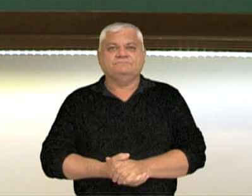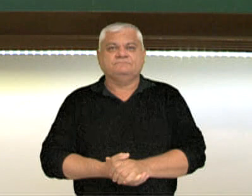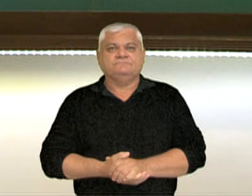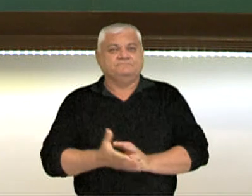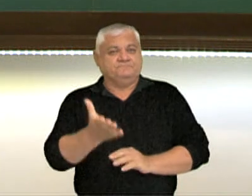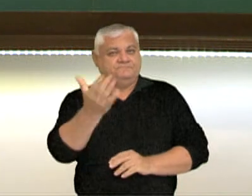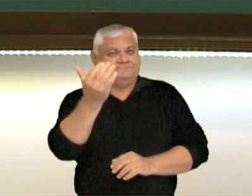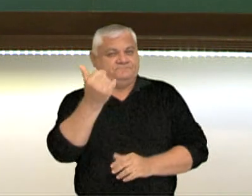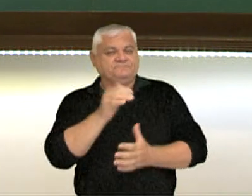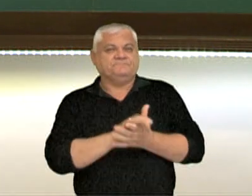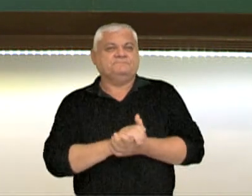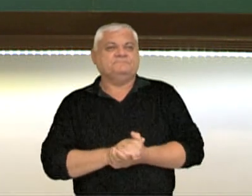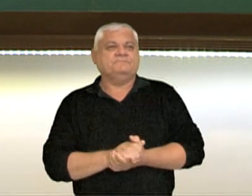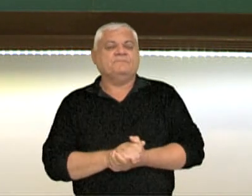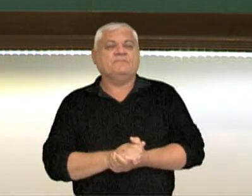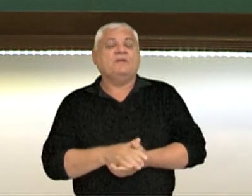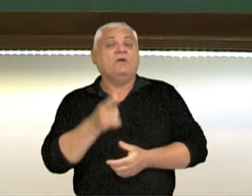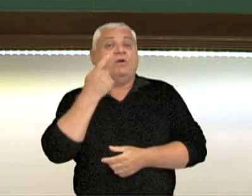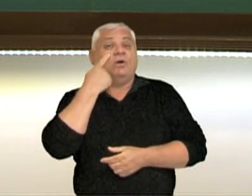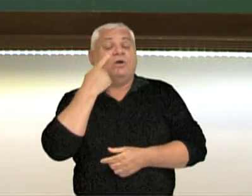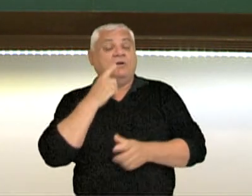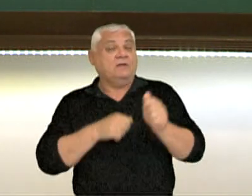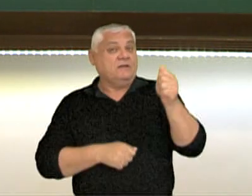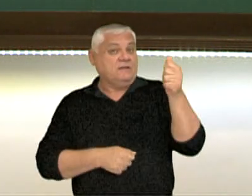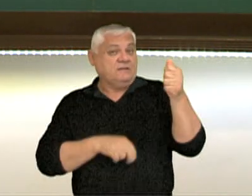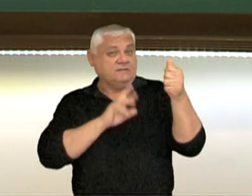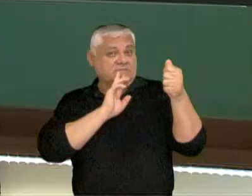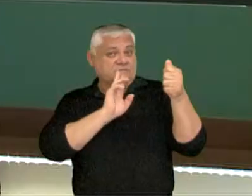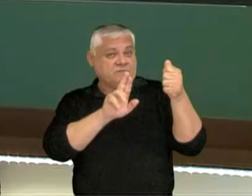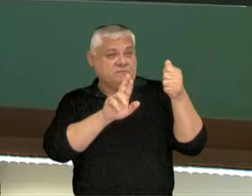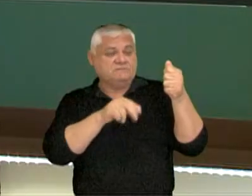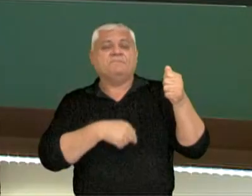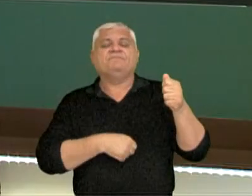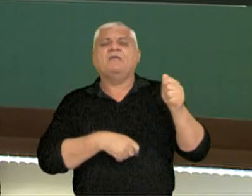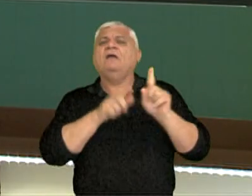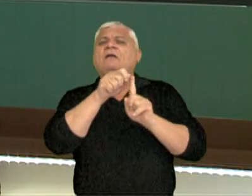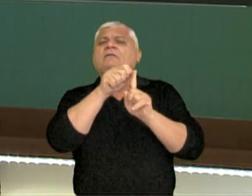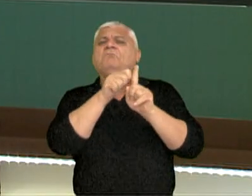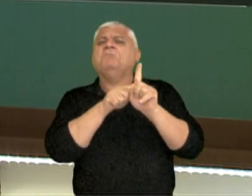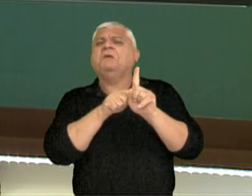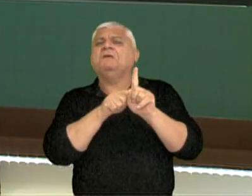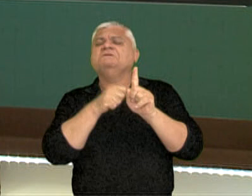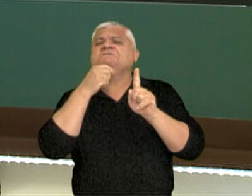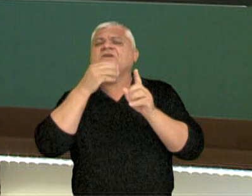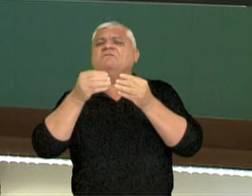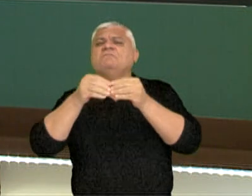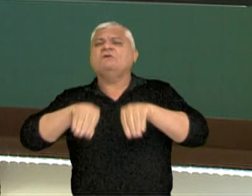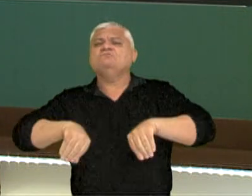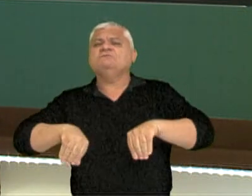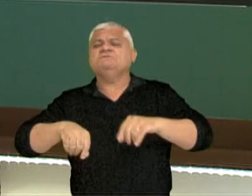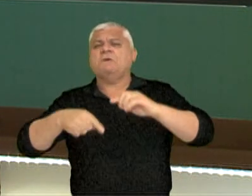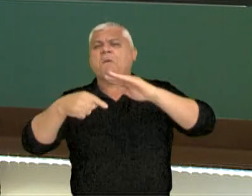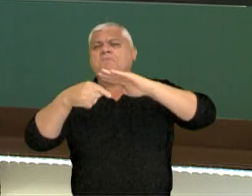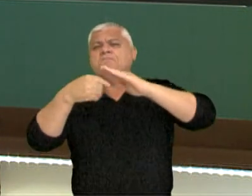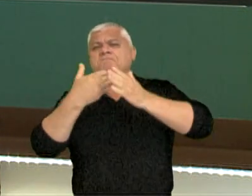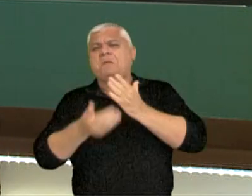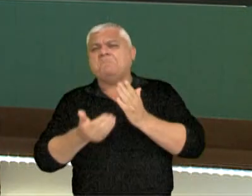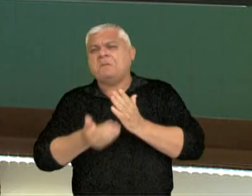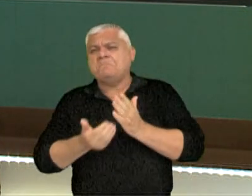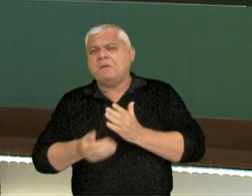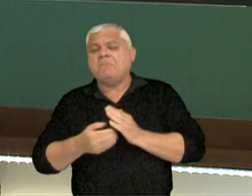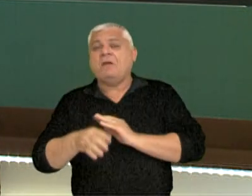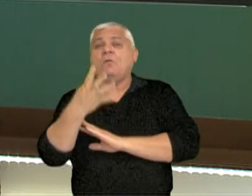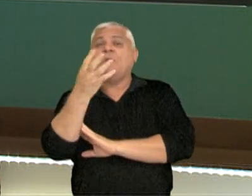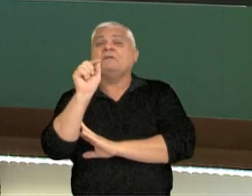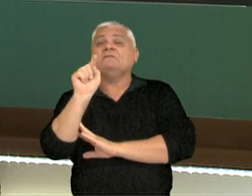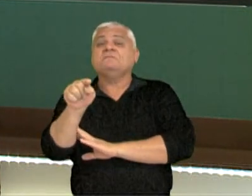Vamos lá, pessoal. Na letra A, veja, em que mês o prejuízo foi de